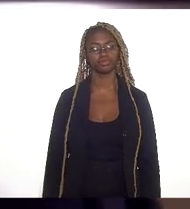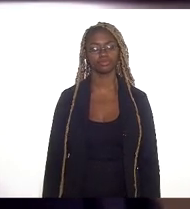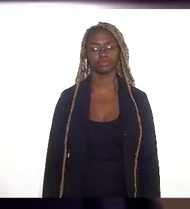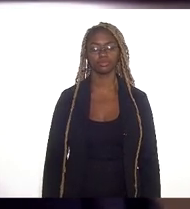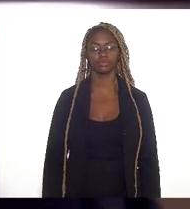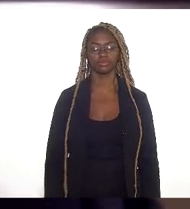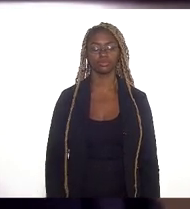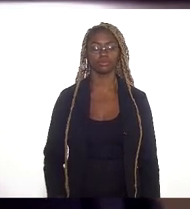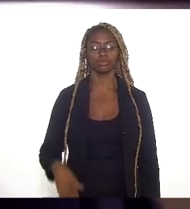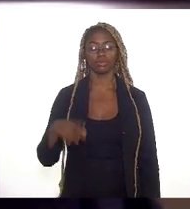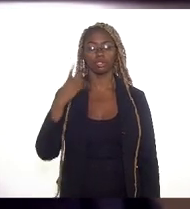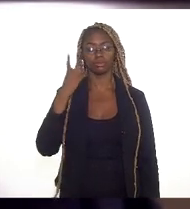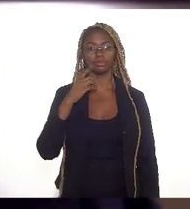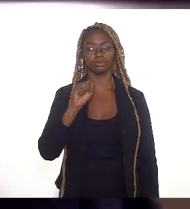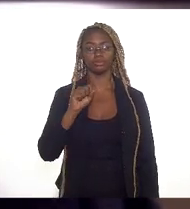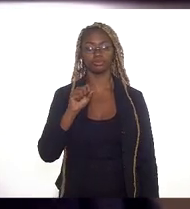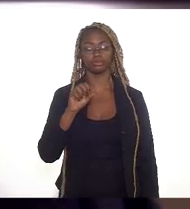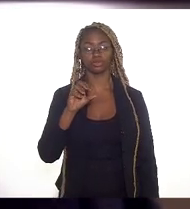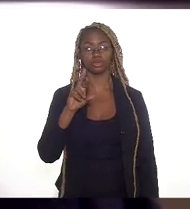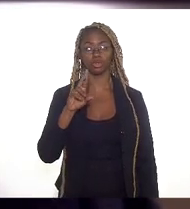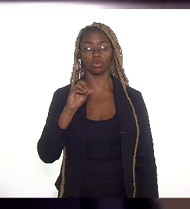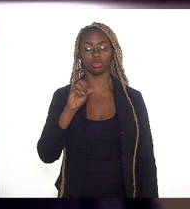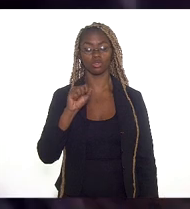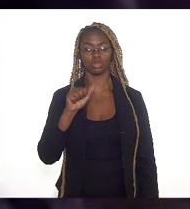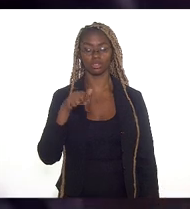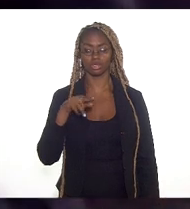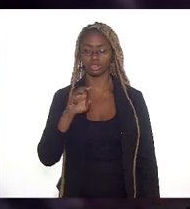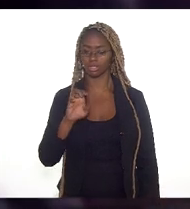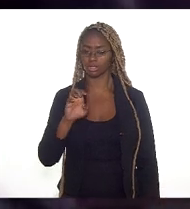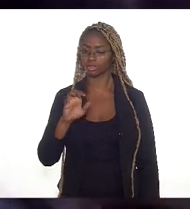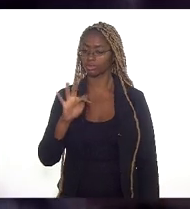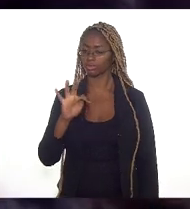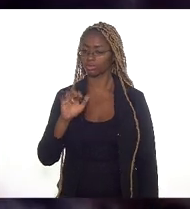Deputada Rosane Félix. Senhor presidente,